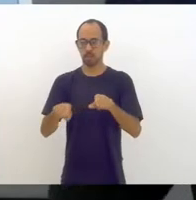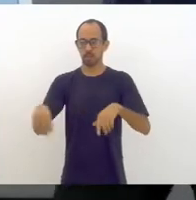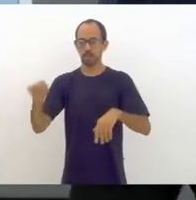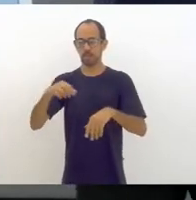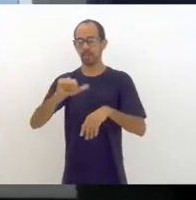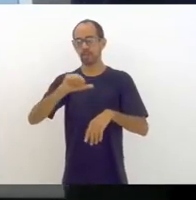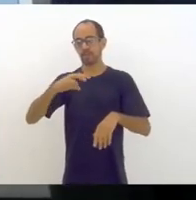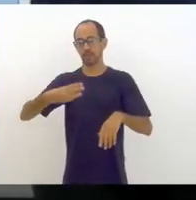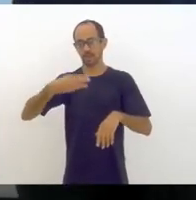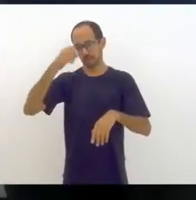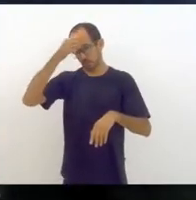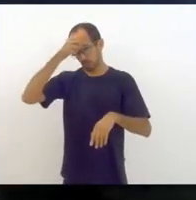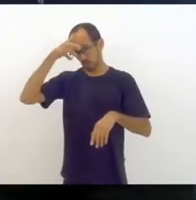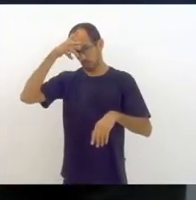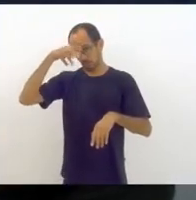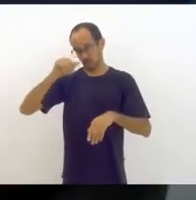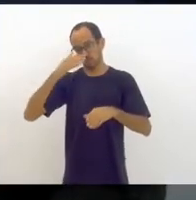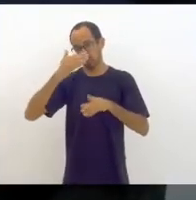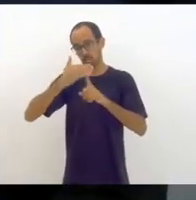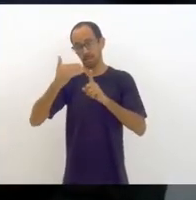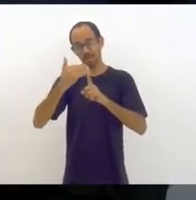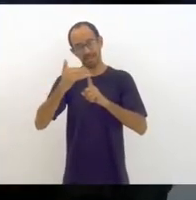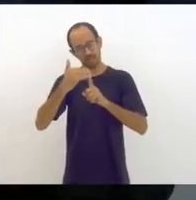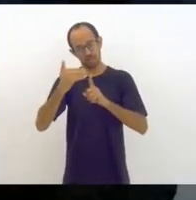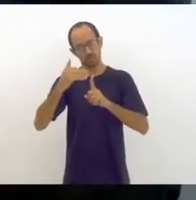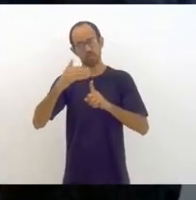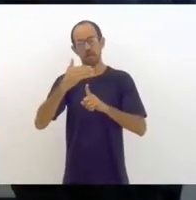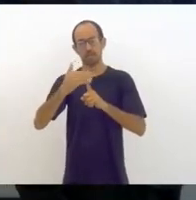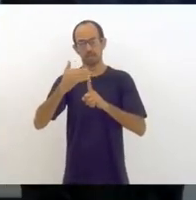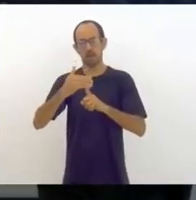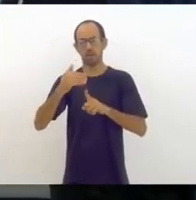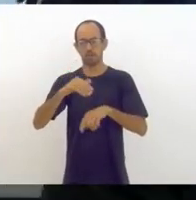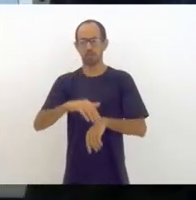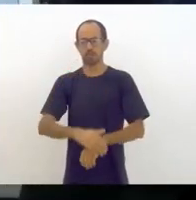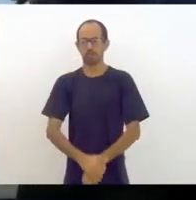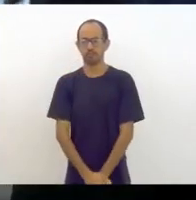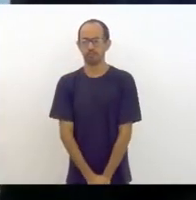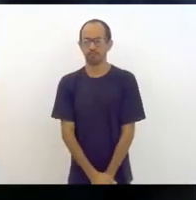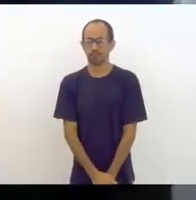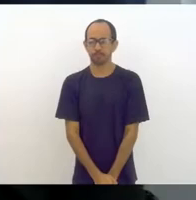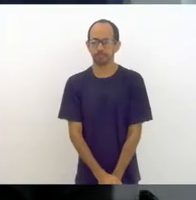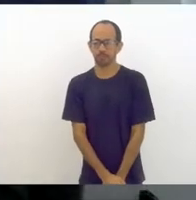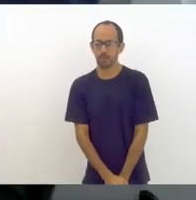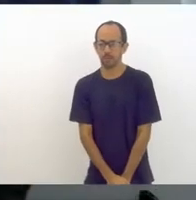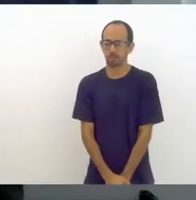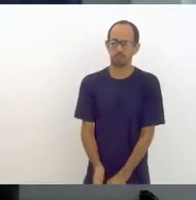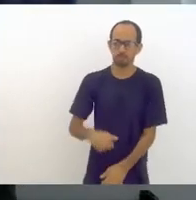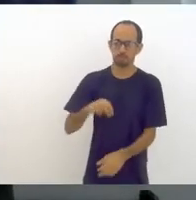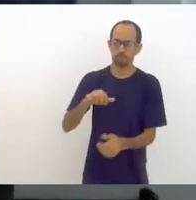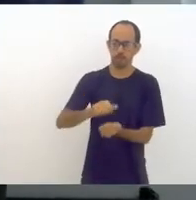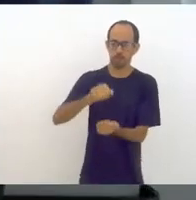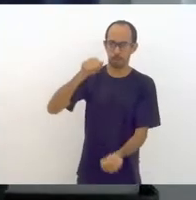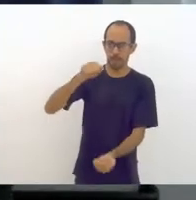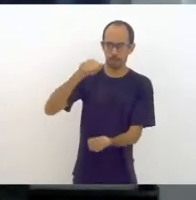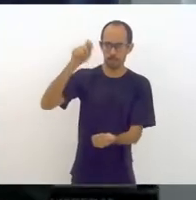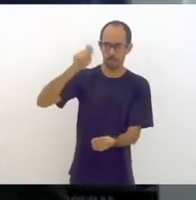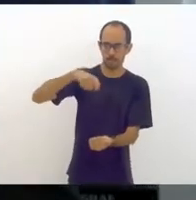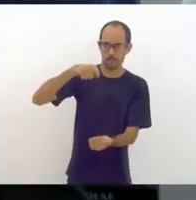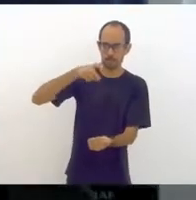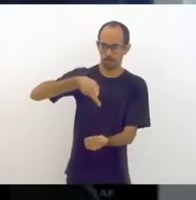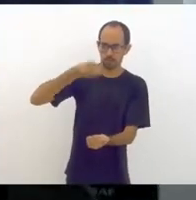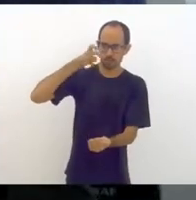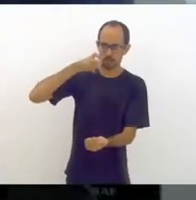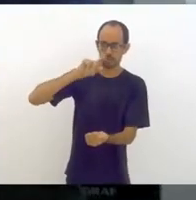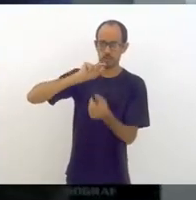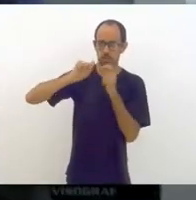municípios, sobreposição parcial no território de 13 municípios. Só pelo mapa a gente consegue ver a questão